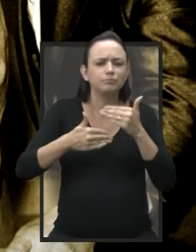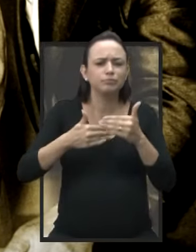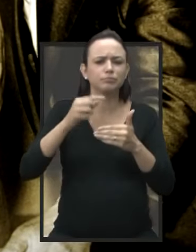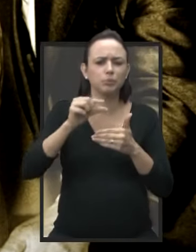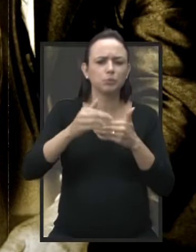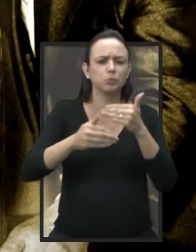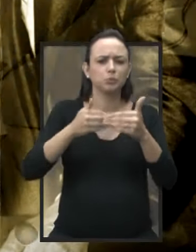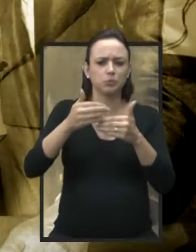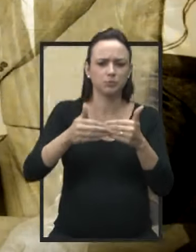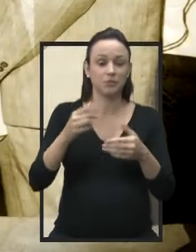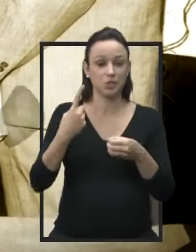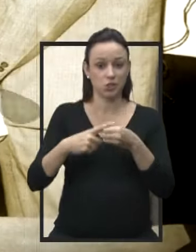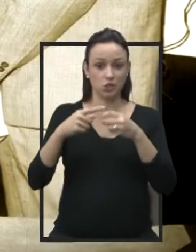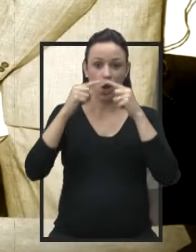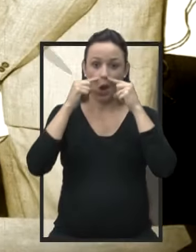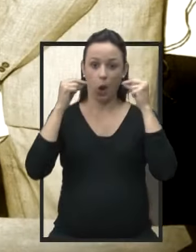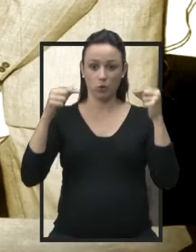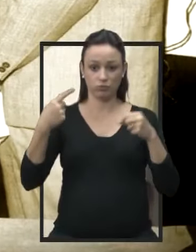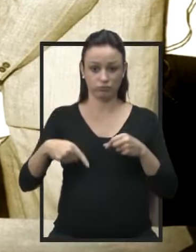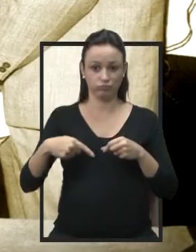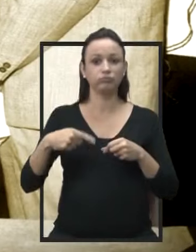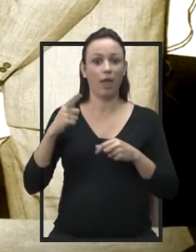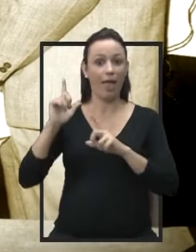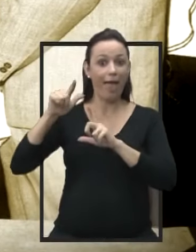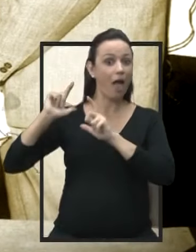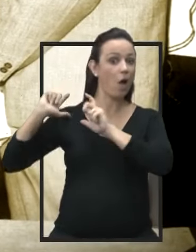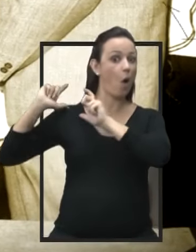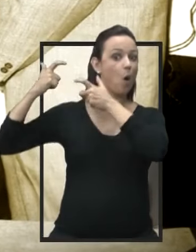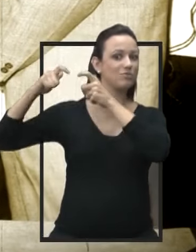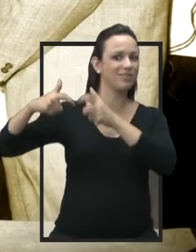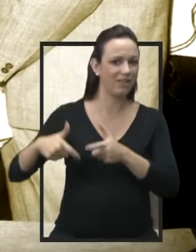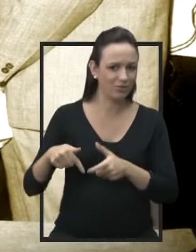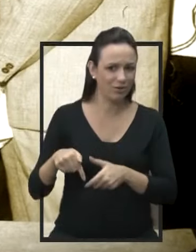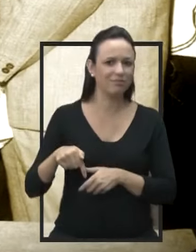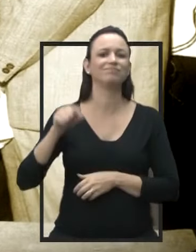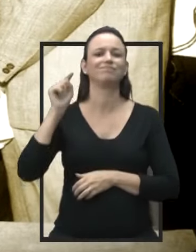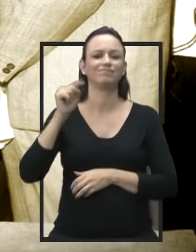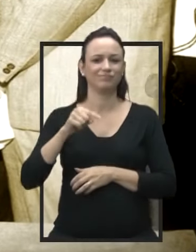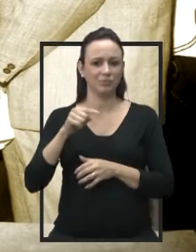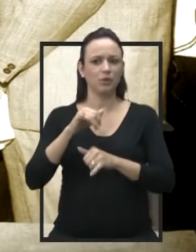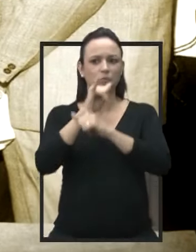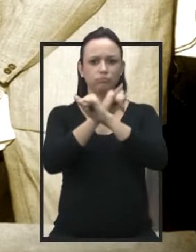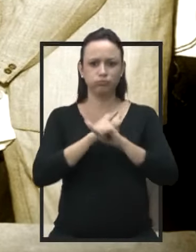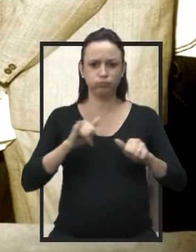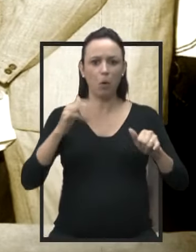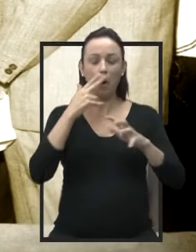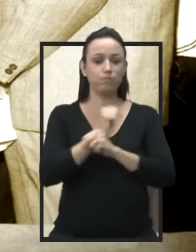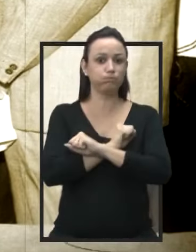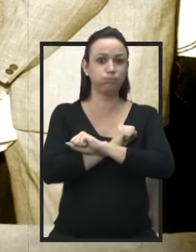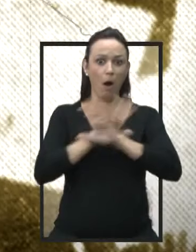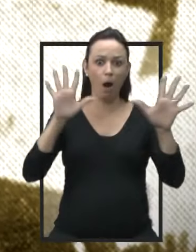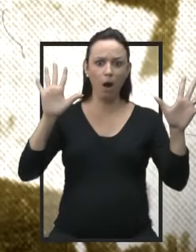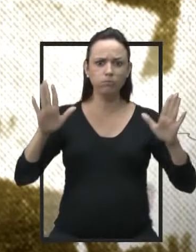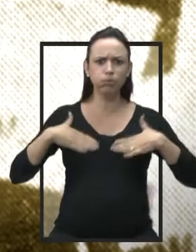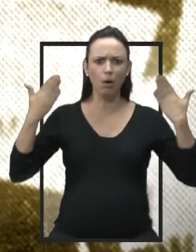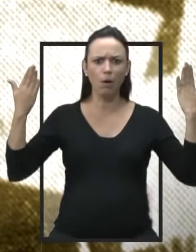poucos. Mas em Jaú, cidade altamente conservadora, à época a notícia caiu como uma